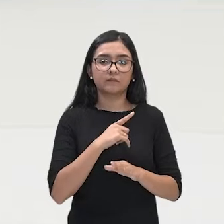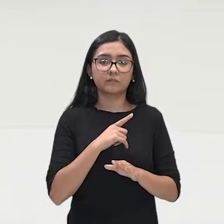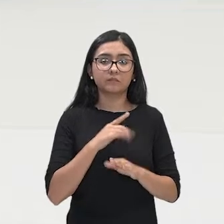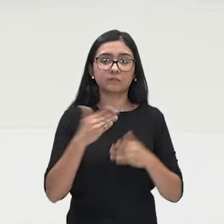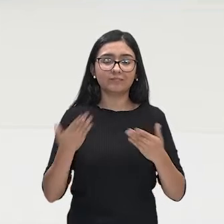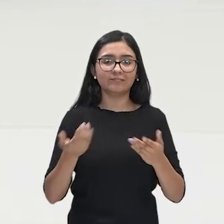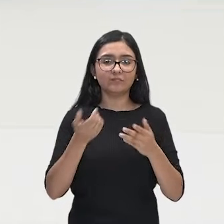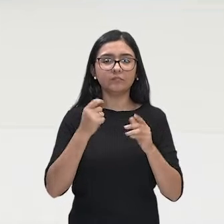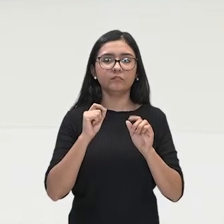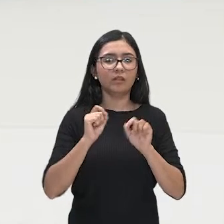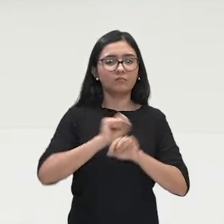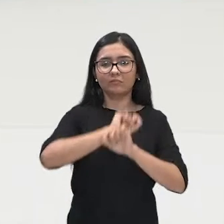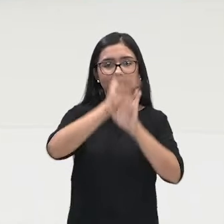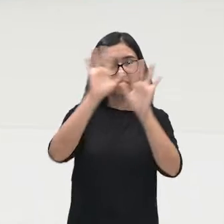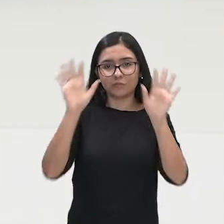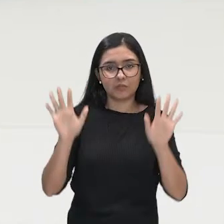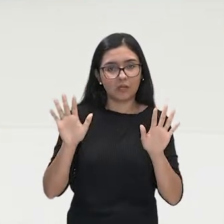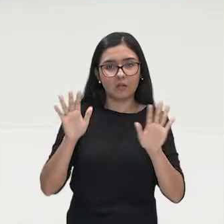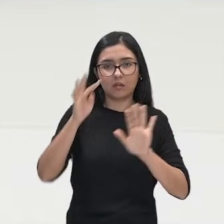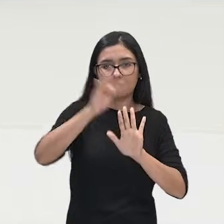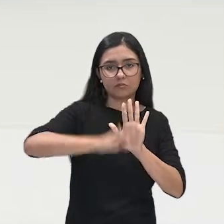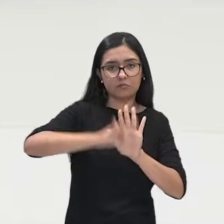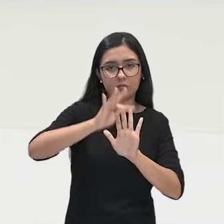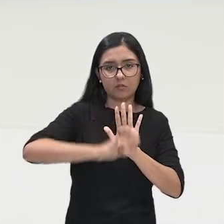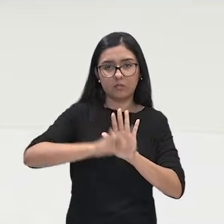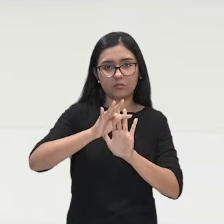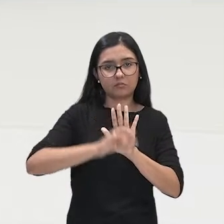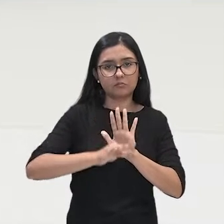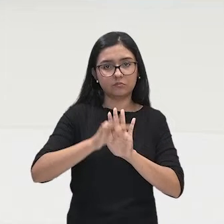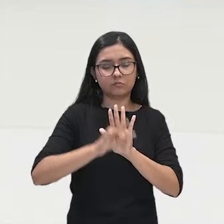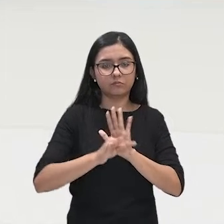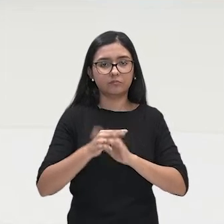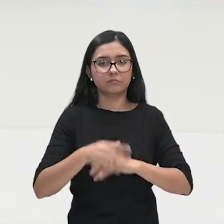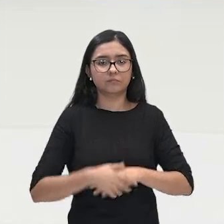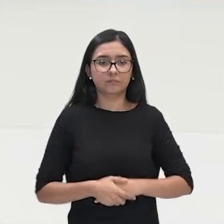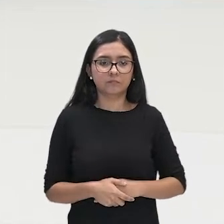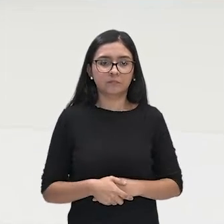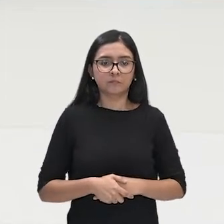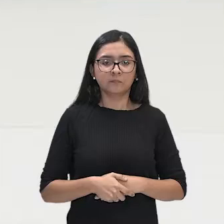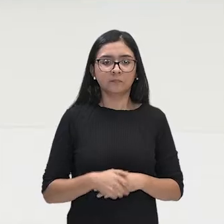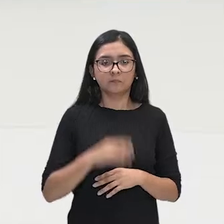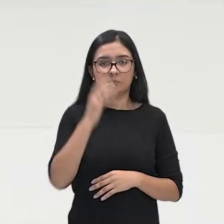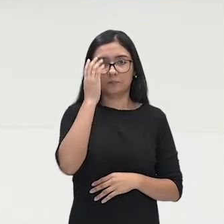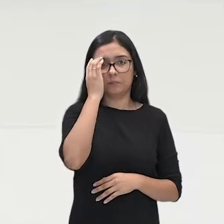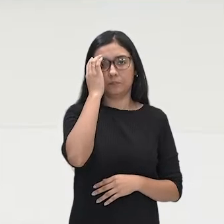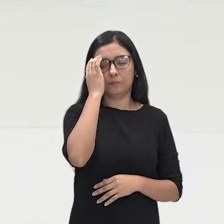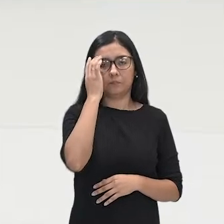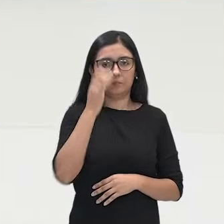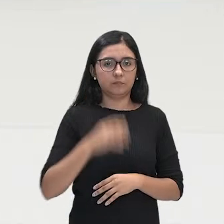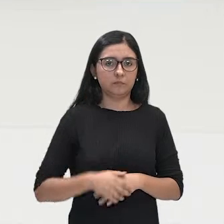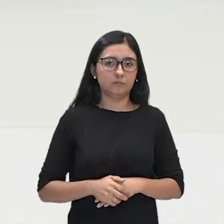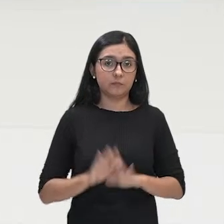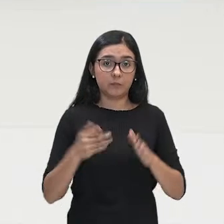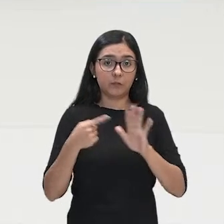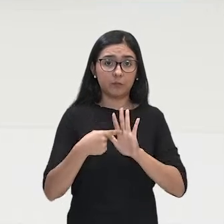não está clara, ela não está aí na superfície do texto, ela não